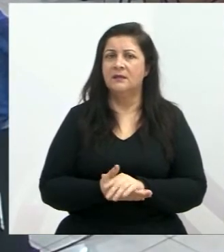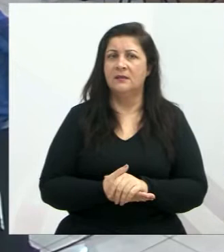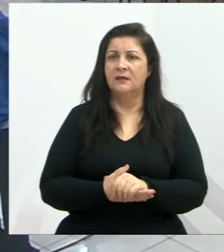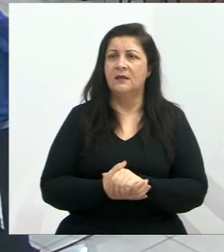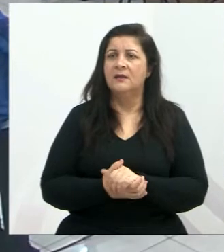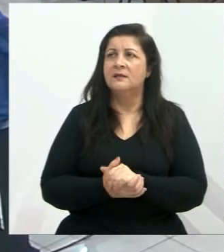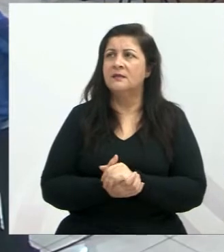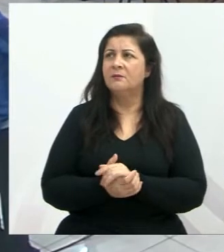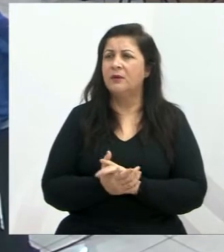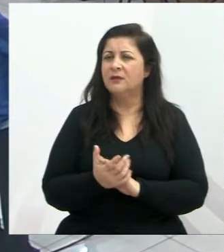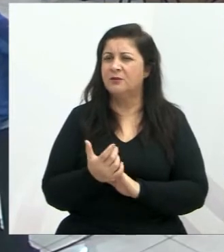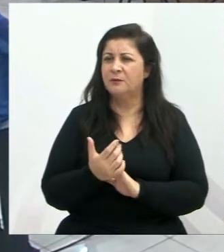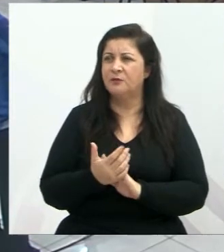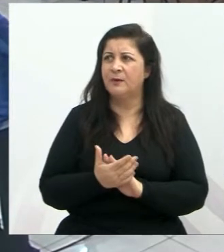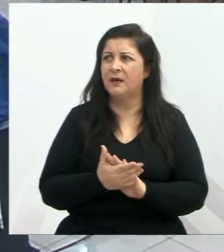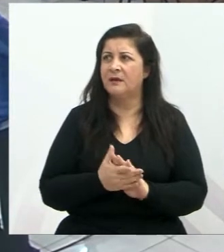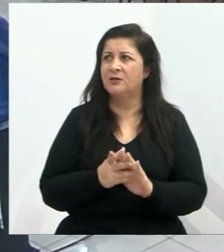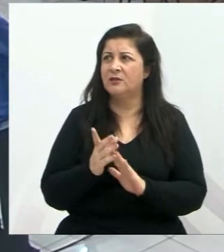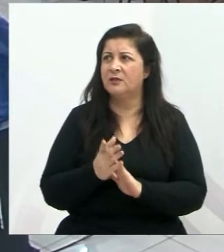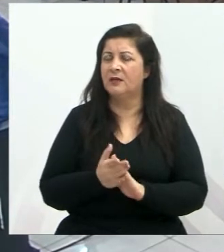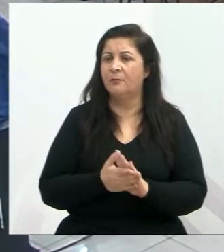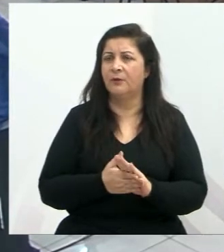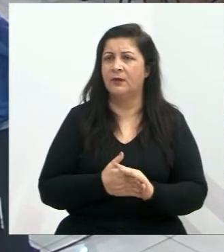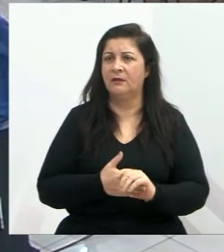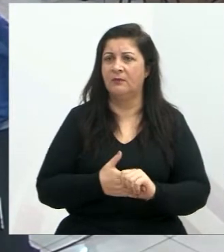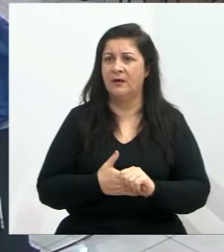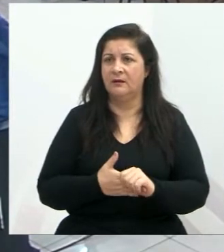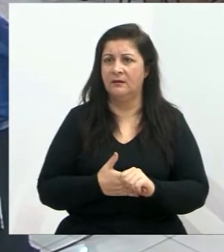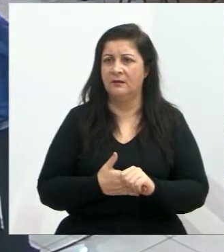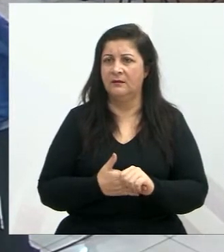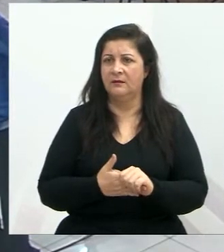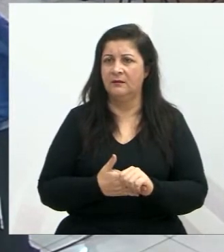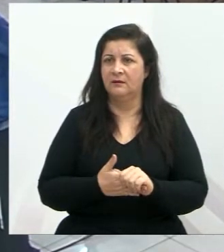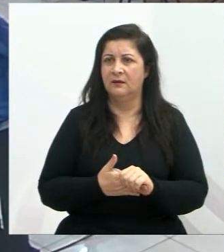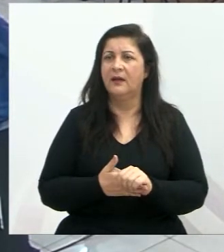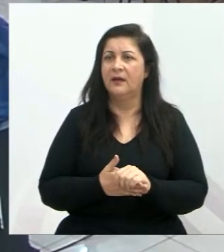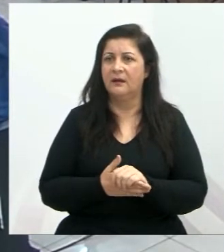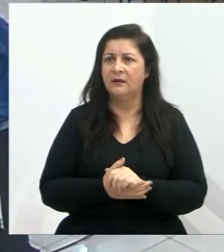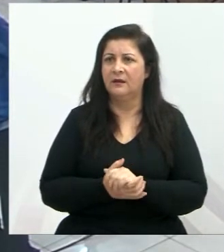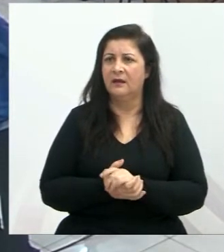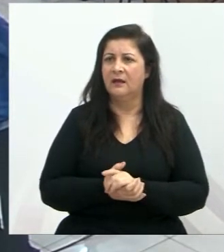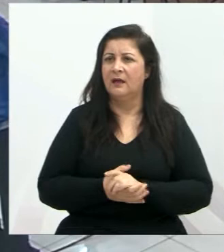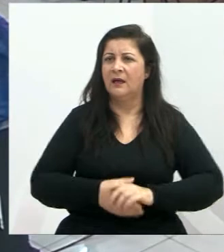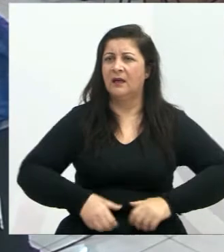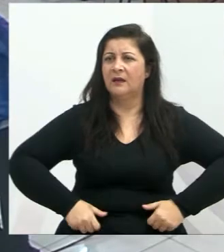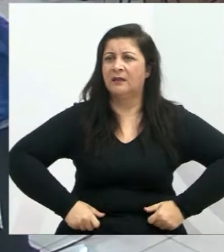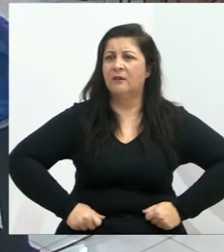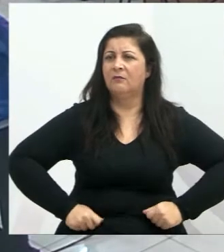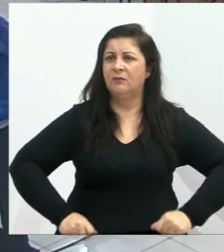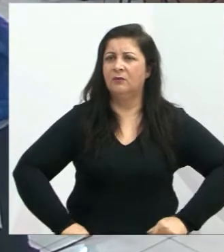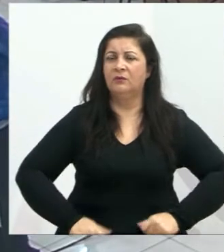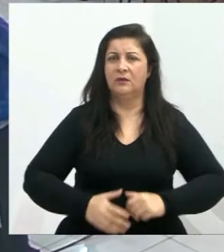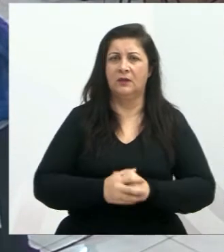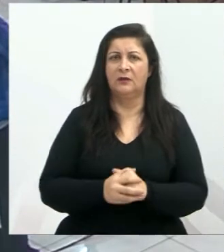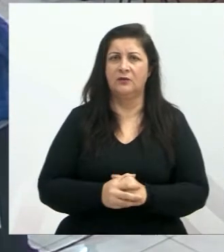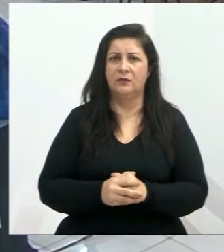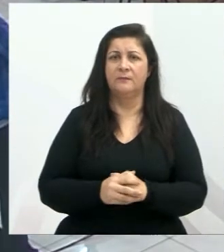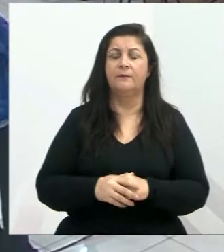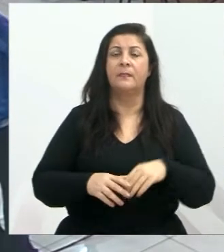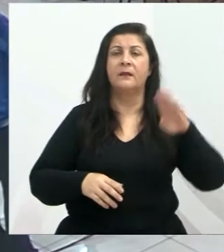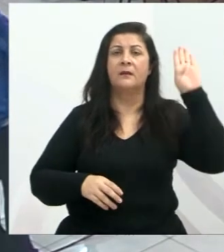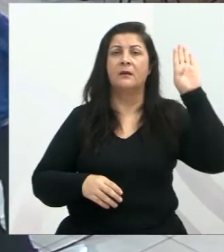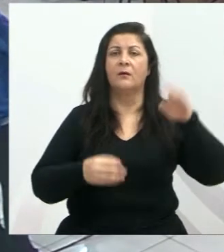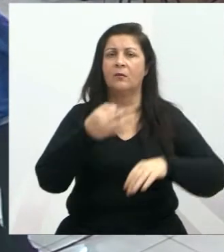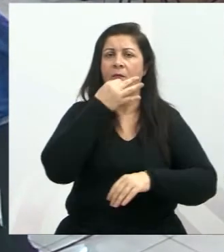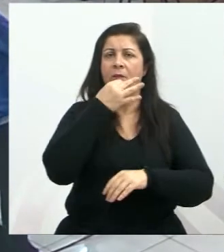Vereador Rodrigo, e realmente a gente fica numa saia justa. Eu que tive meu pai 40 anos no comércio, trabalhei 8